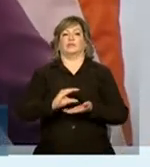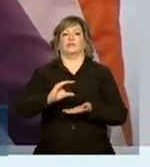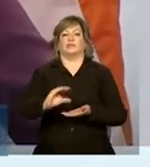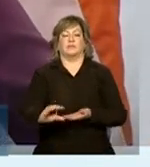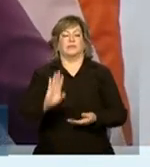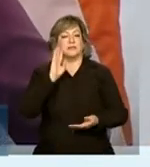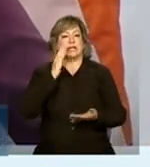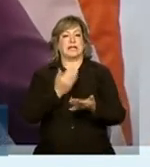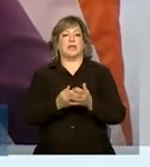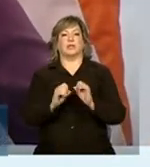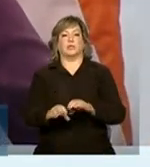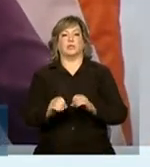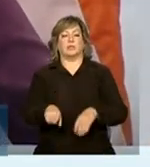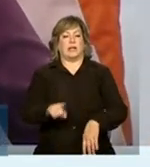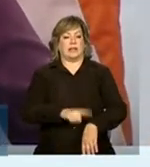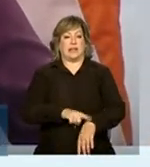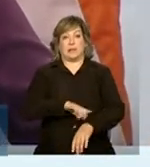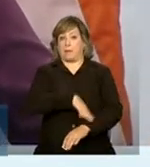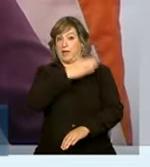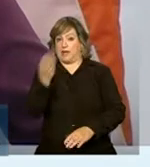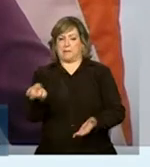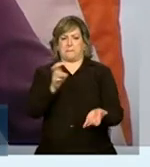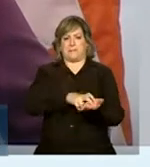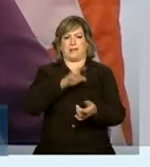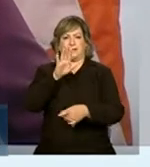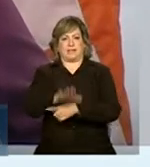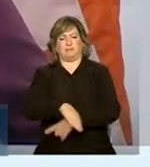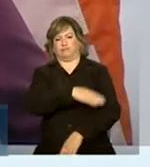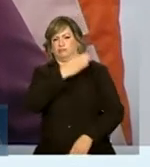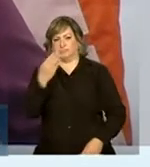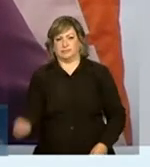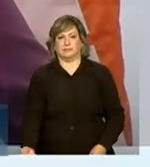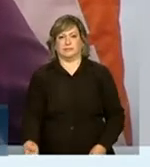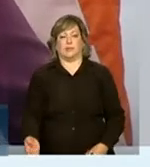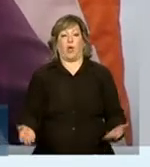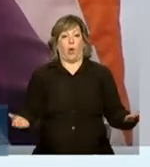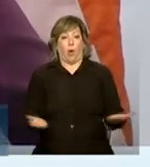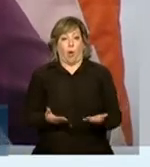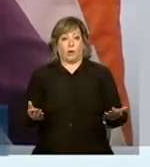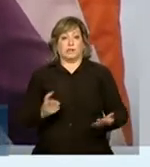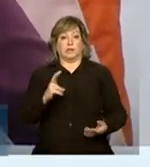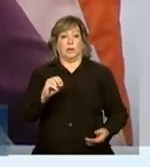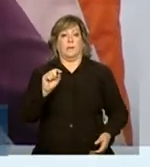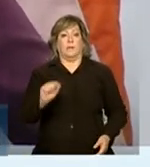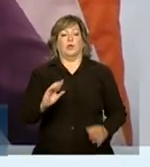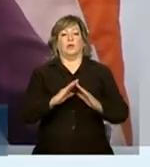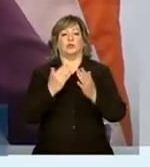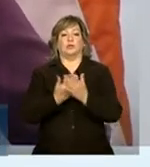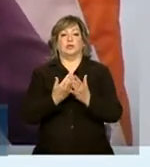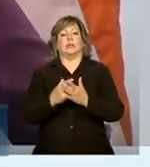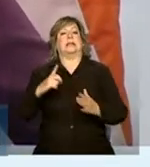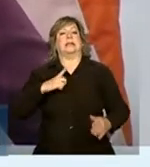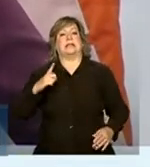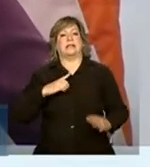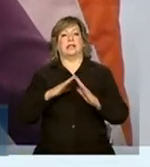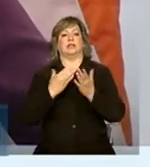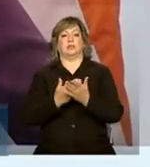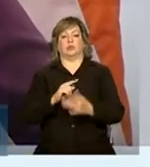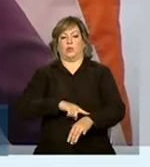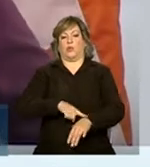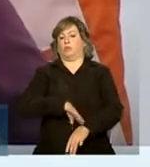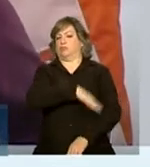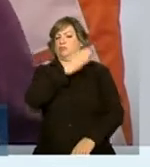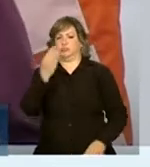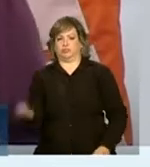em educação em tempo integral. Hoje, 50 mil escolas no Brasil têm educação em tempo